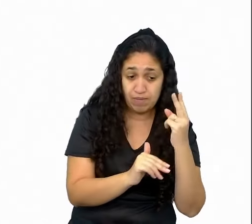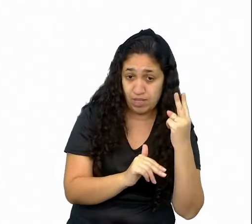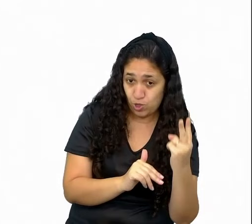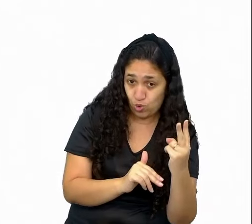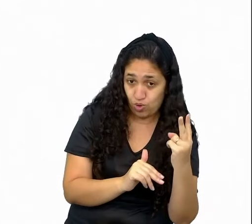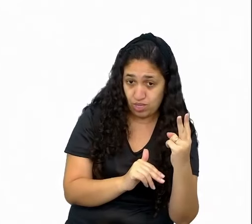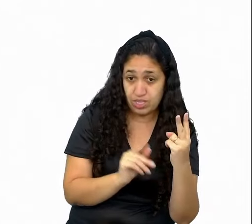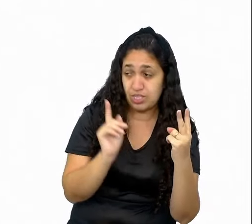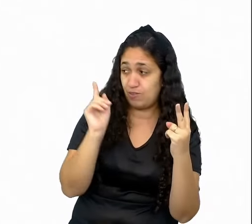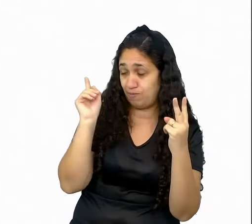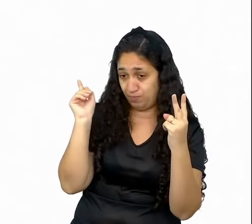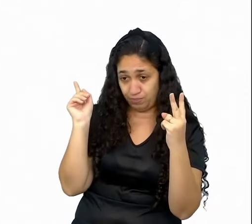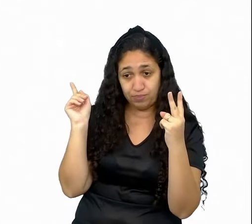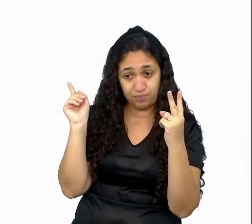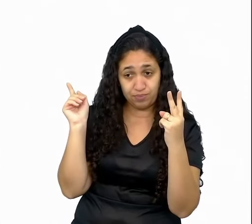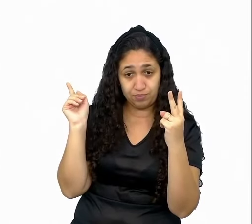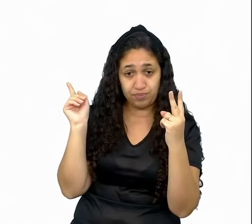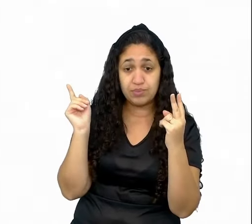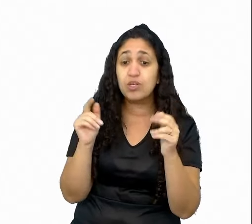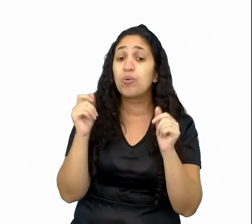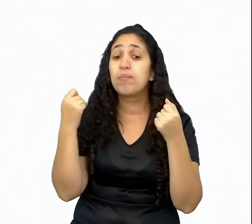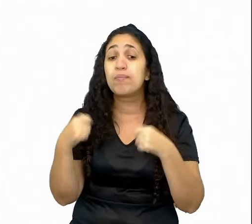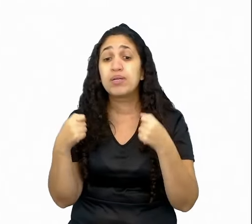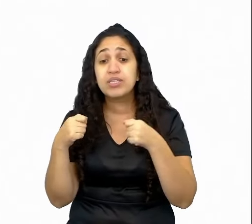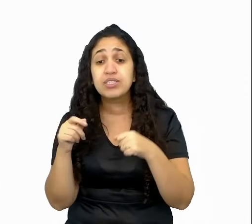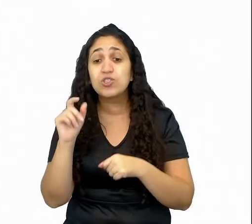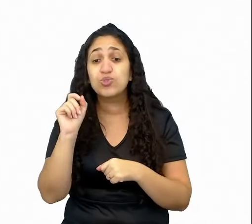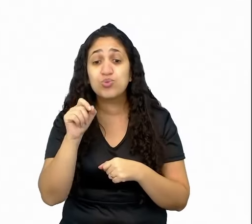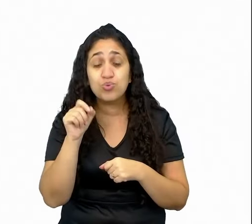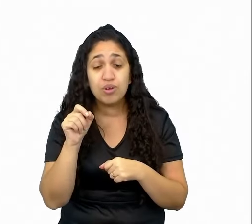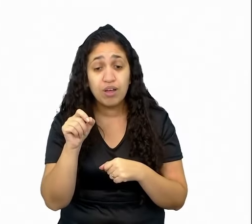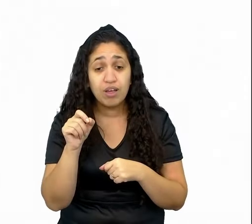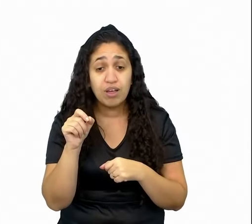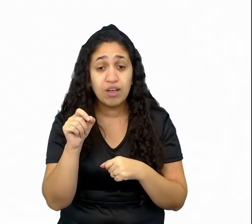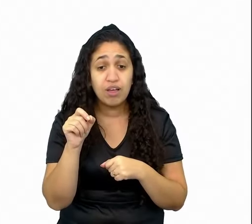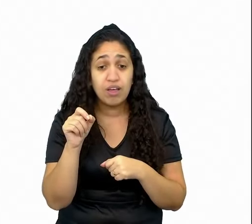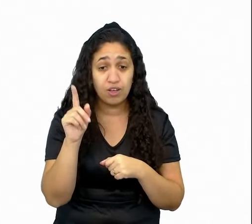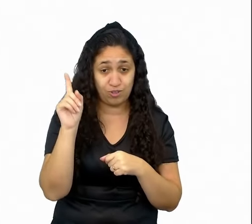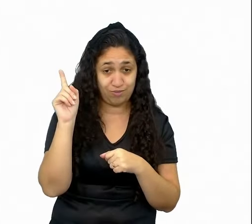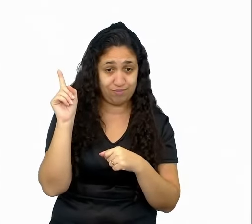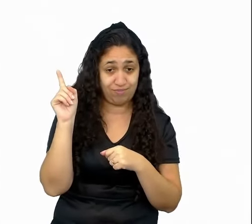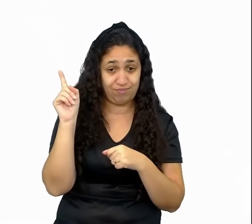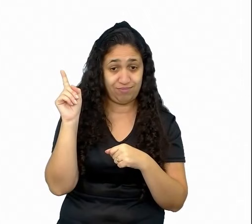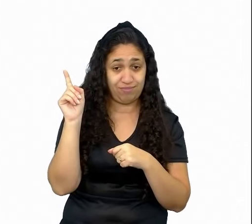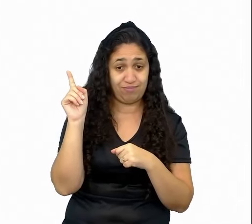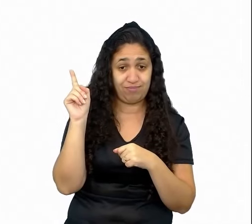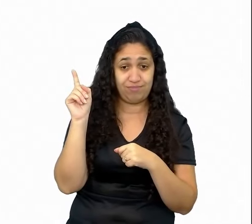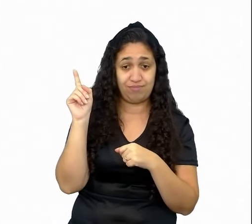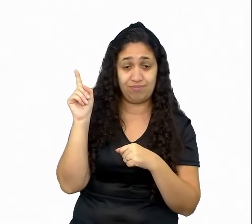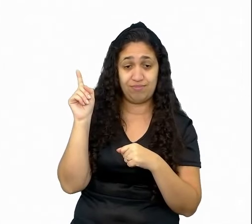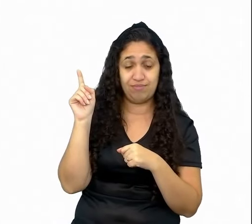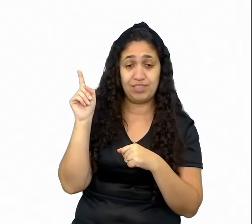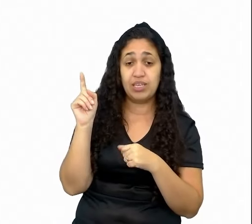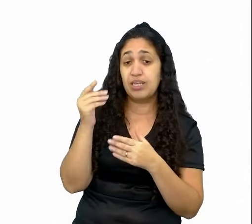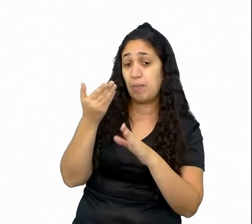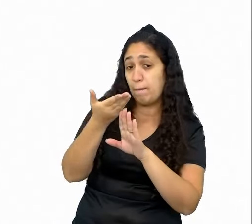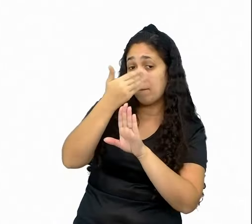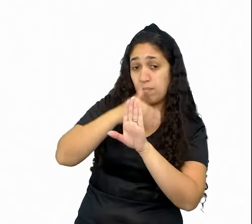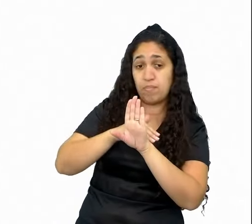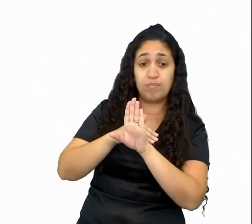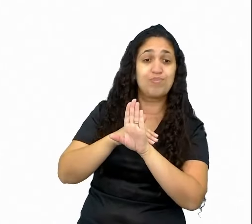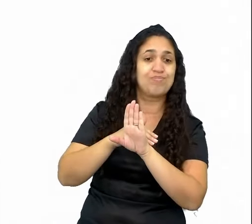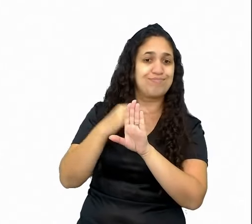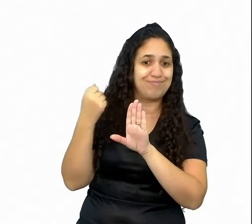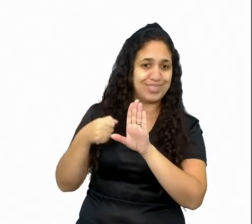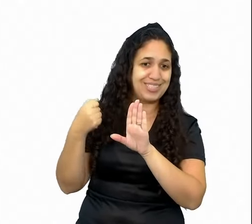passo aqui, né? Eu tenho todo que é este passo aqui, eu tenho todo um trabalho,